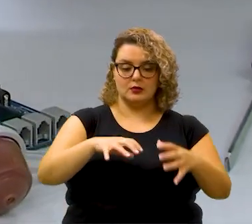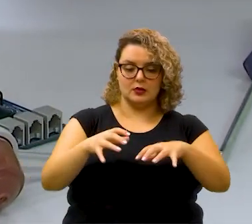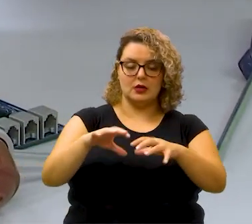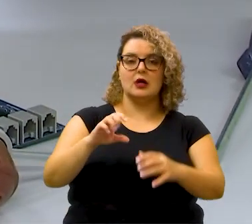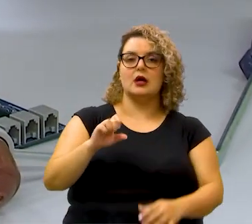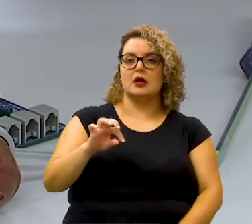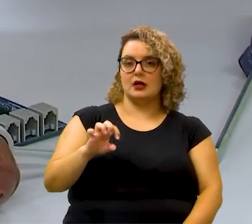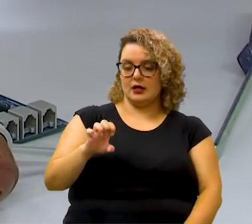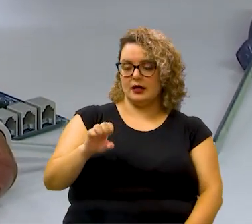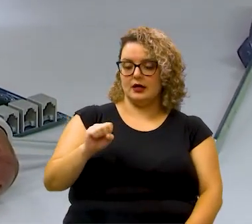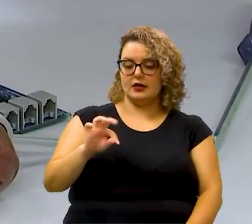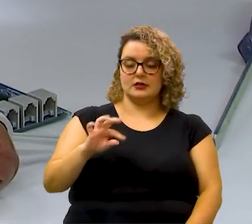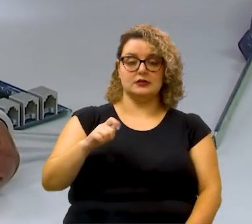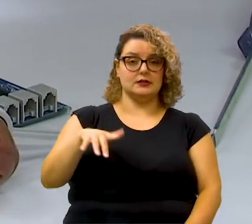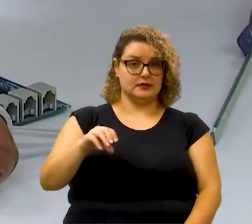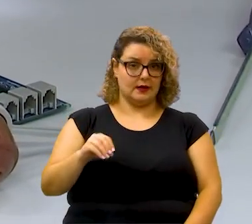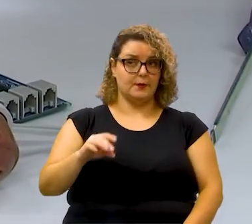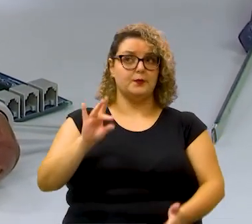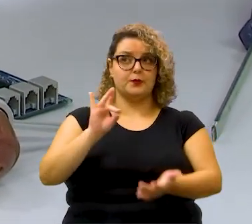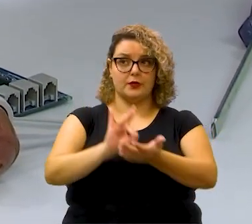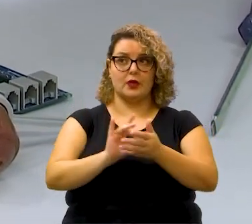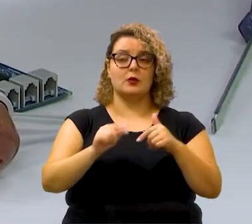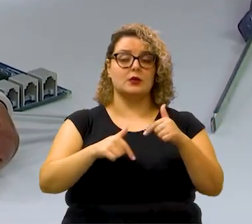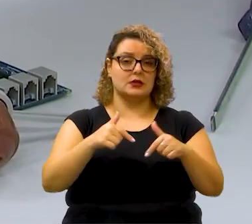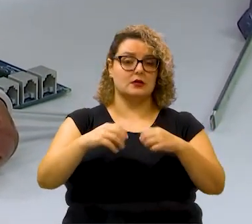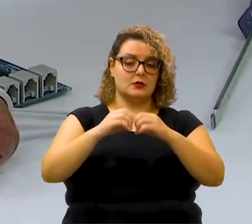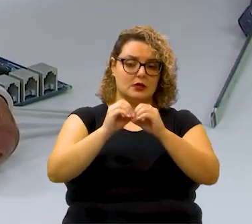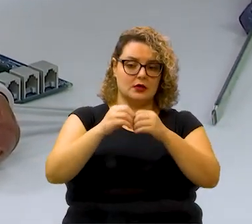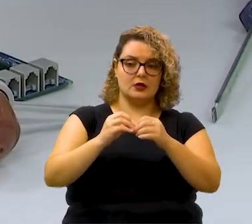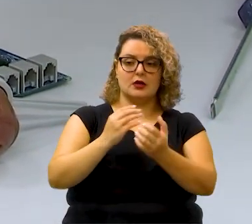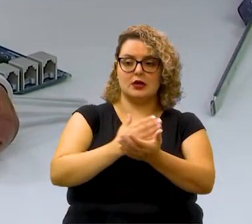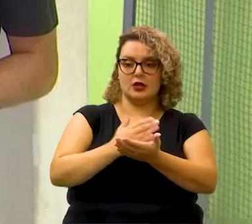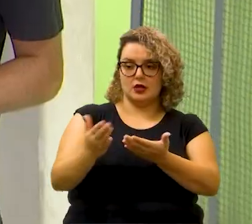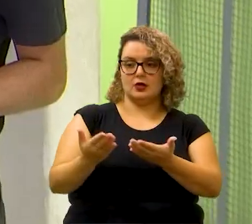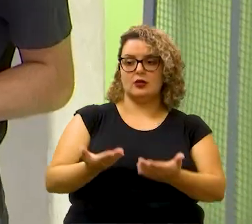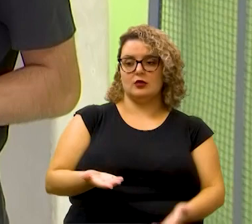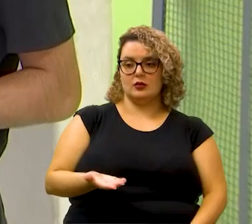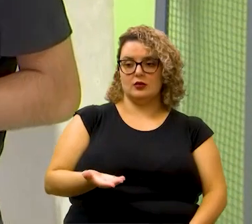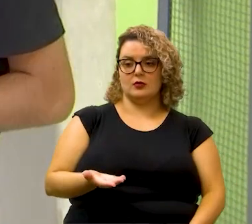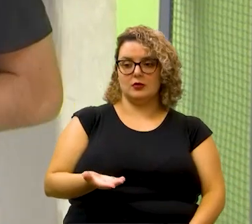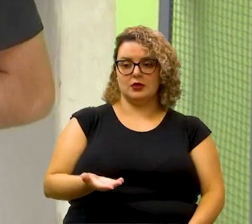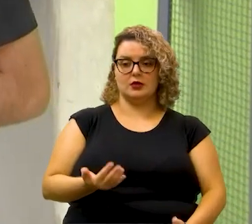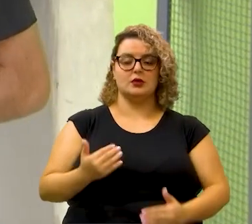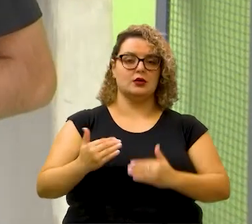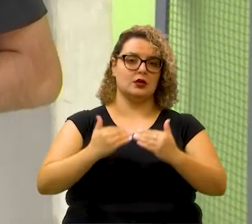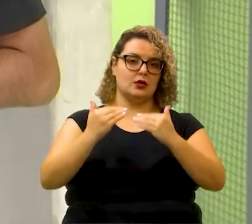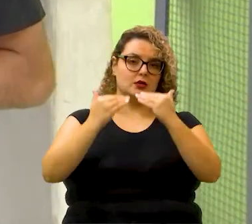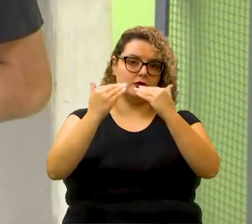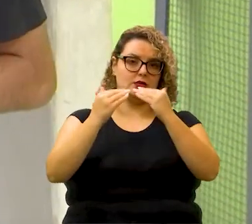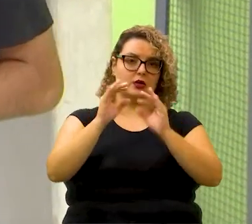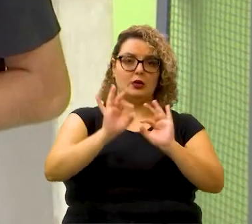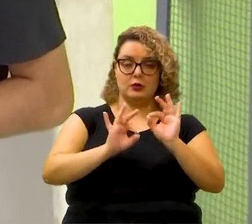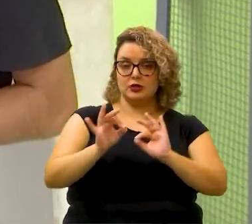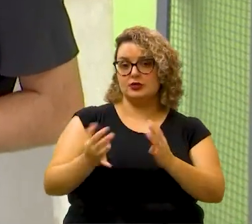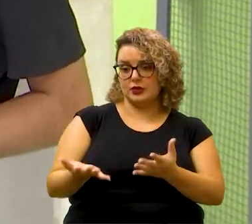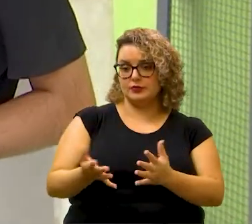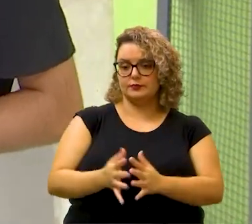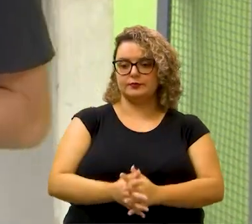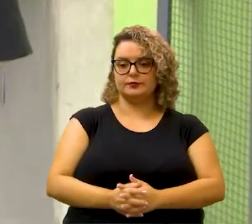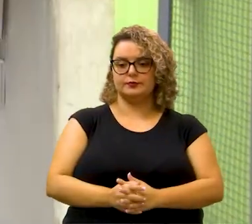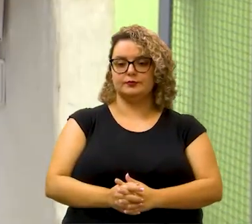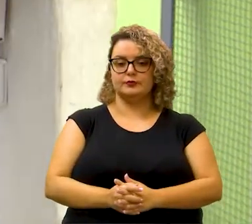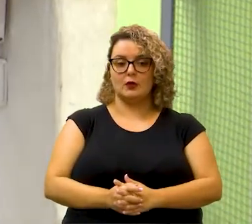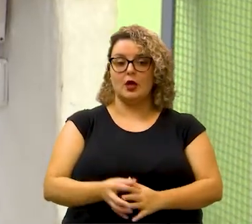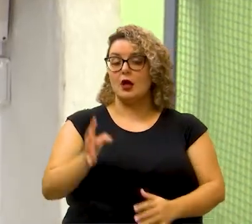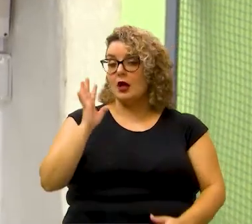a estação, eles começaram realmente a trabalhar no laboratório aqui e começar a construir o projeto.